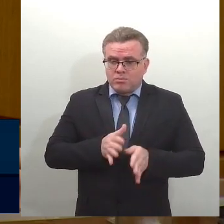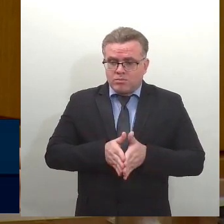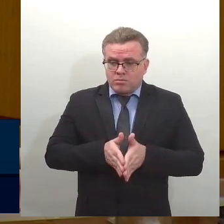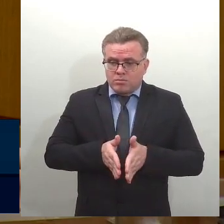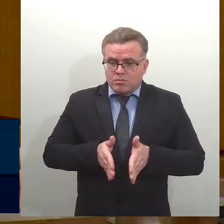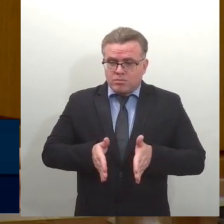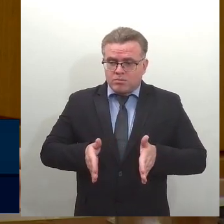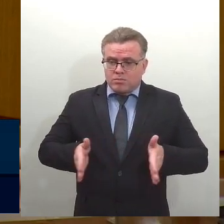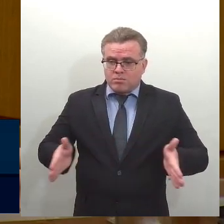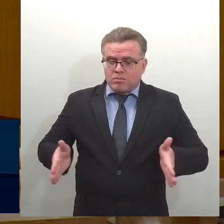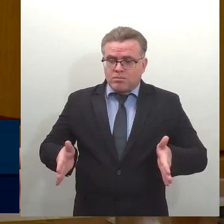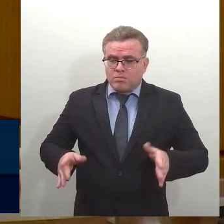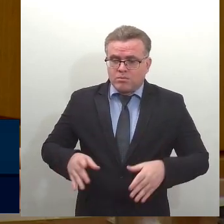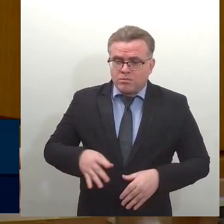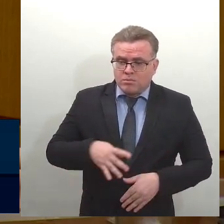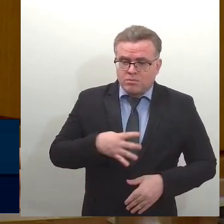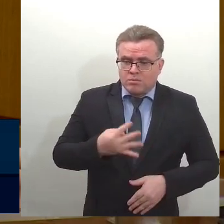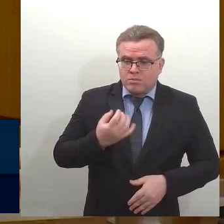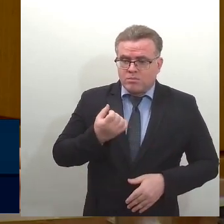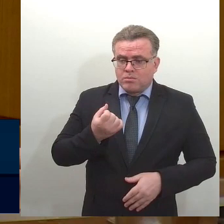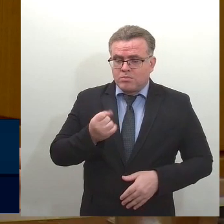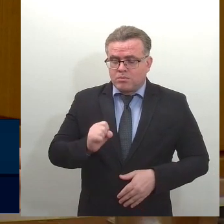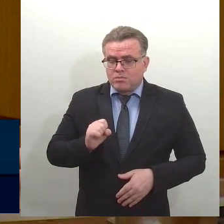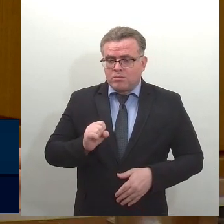48 escolas em 8 anos.